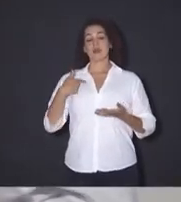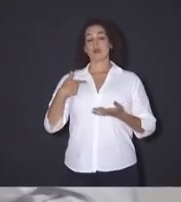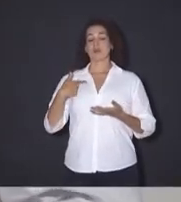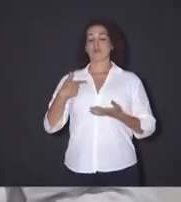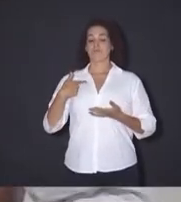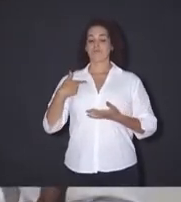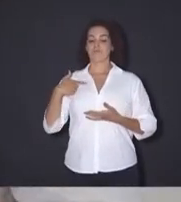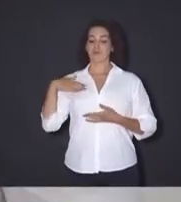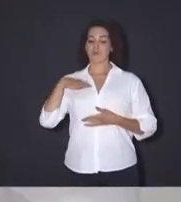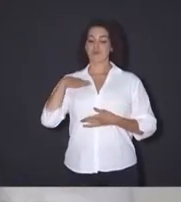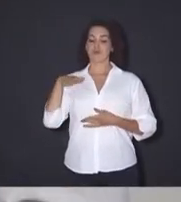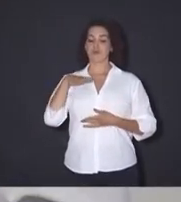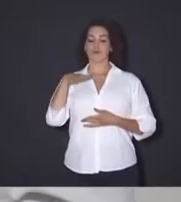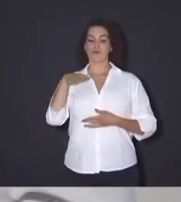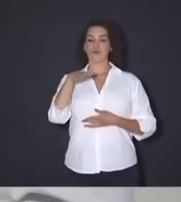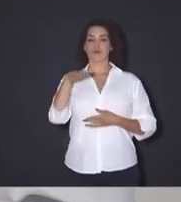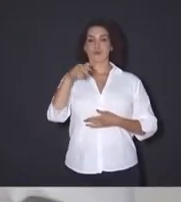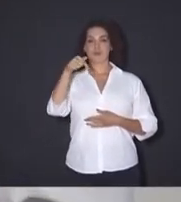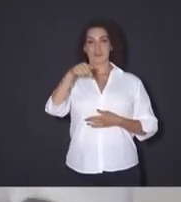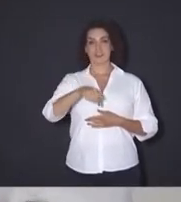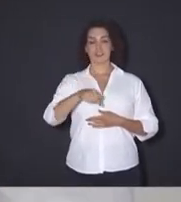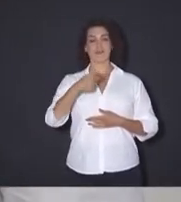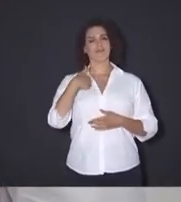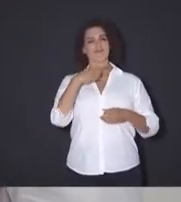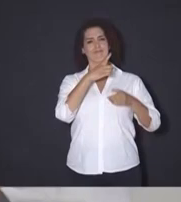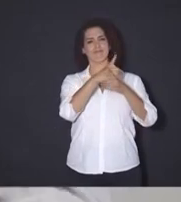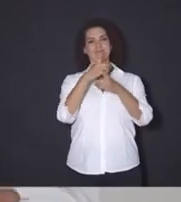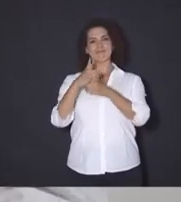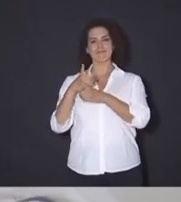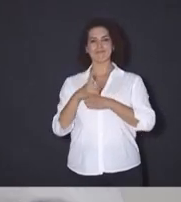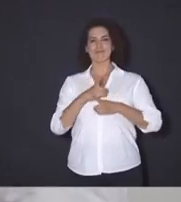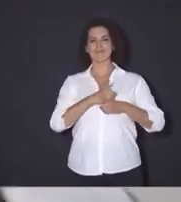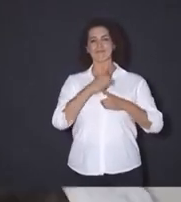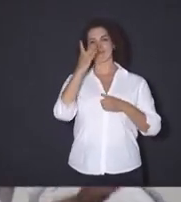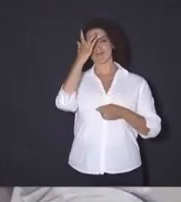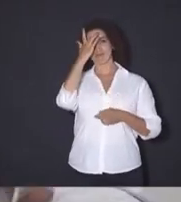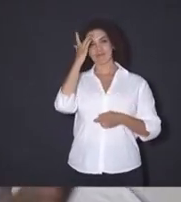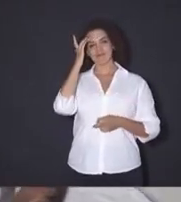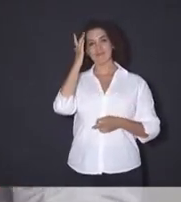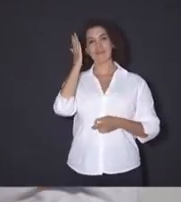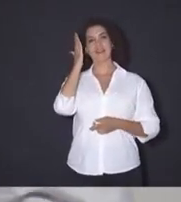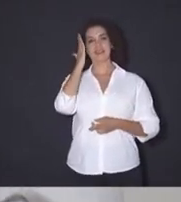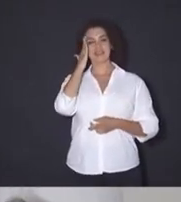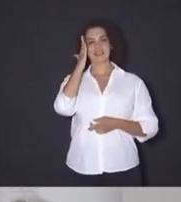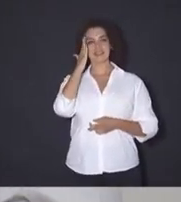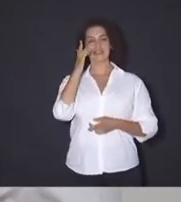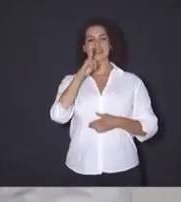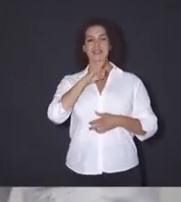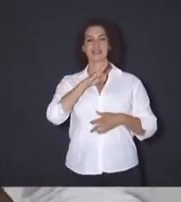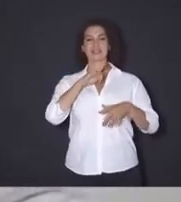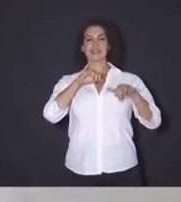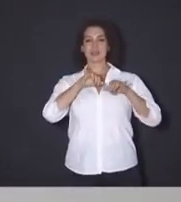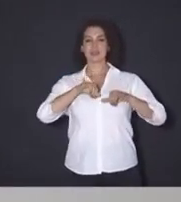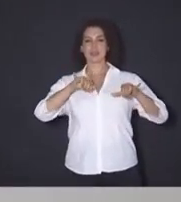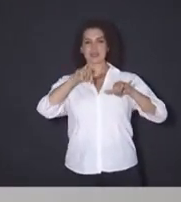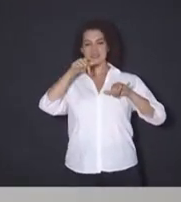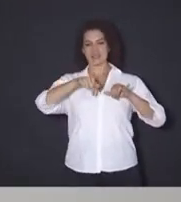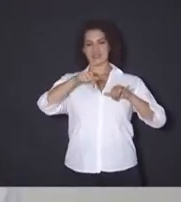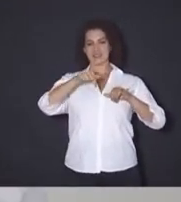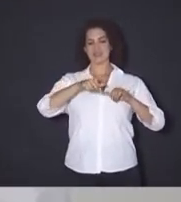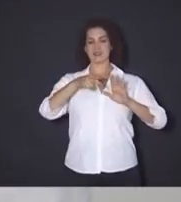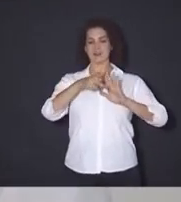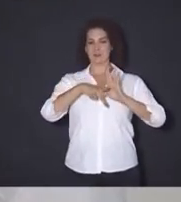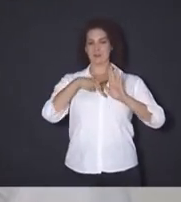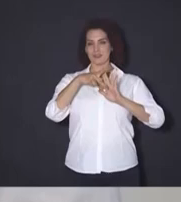e aí encontrei algumas pessoas e que sabiam e que sabem que têm notícia desse desse problema desse